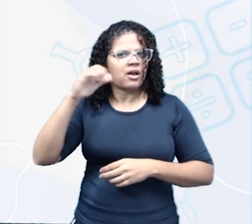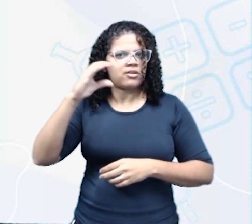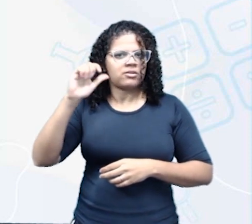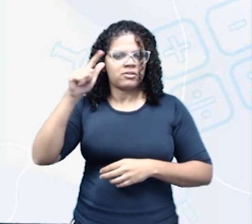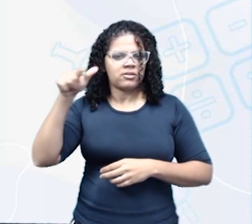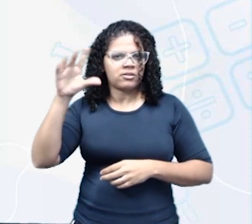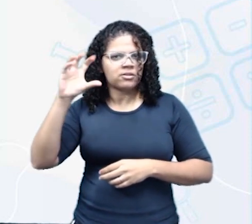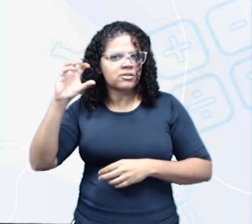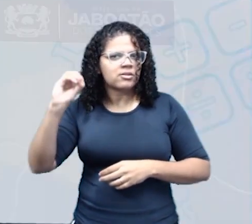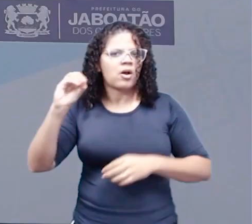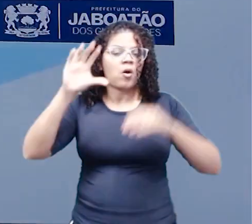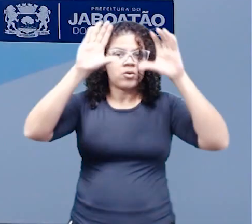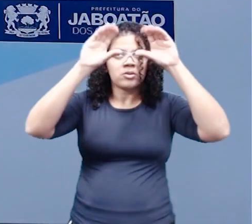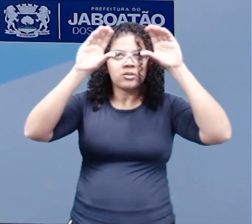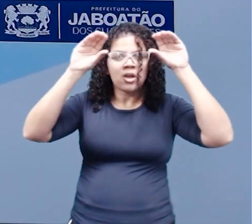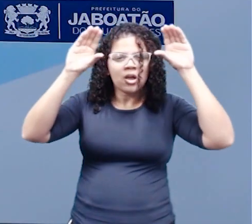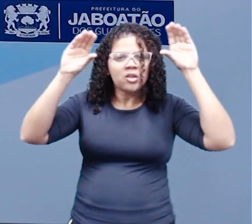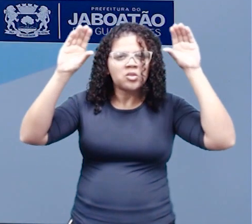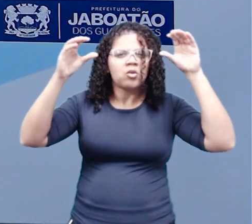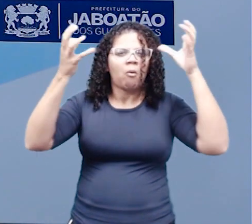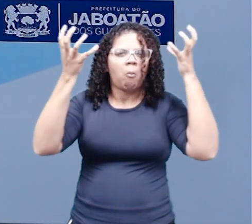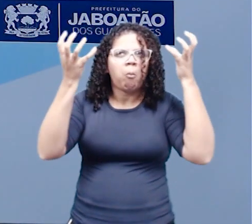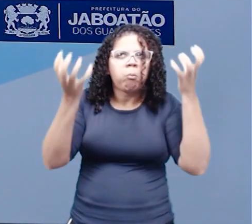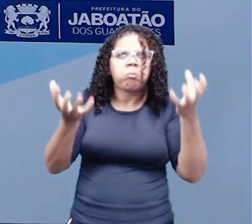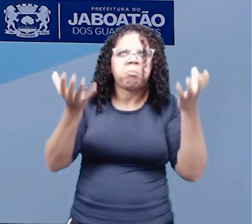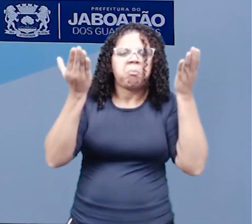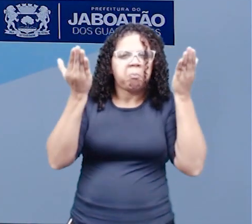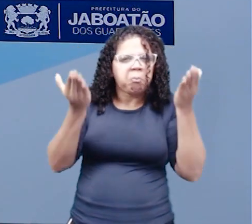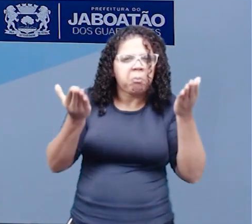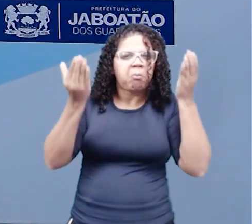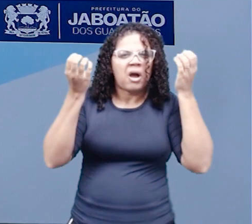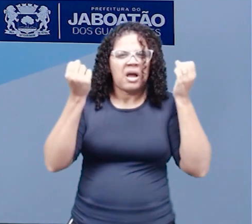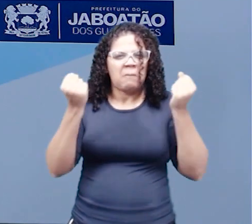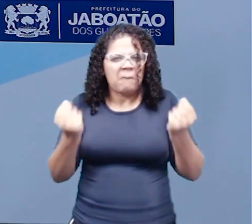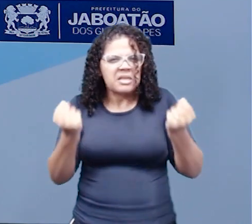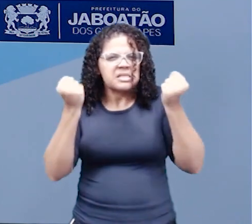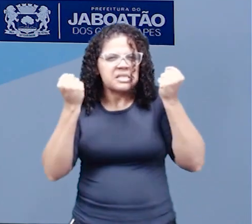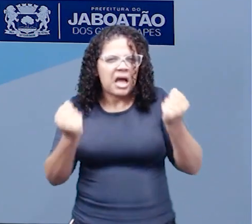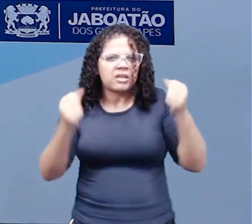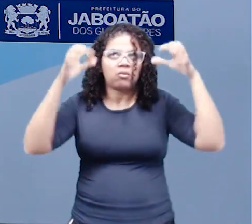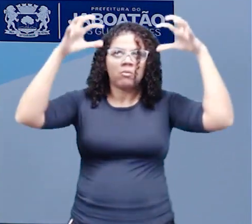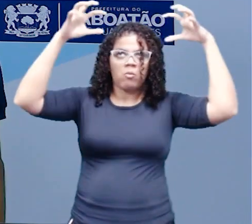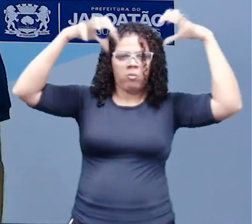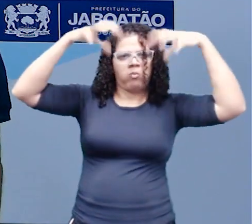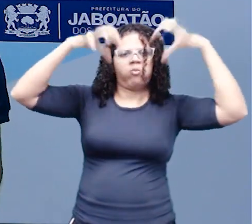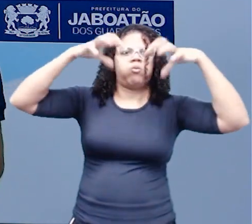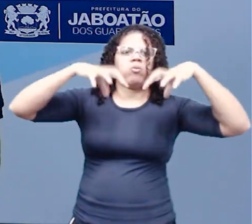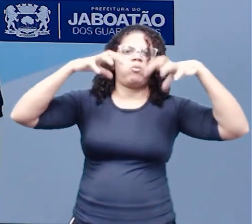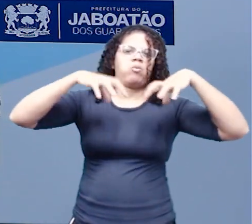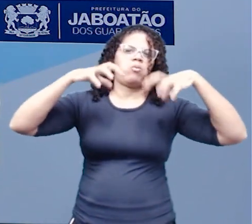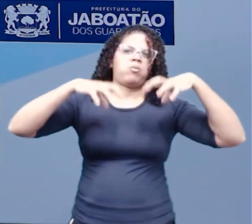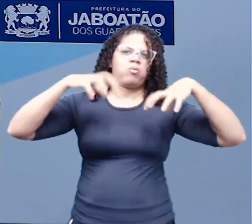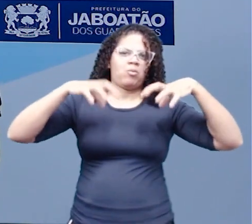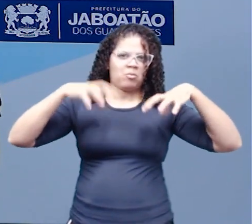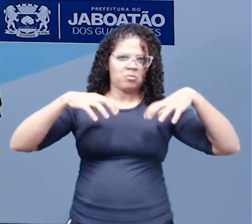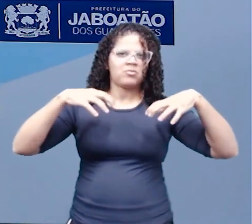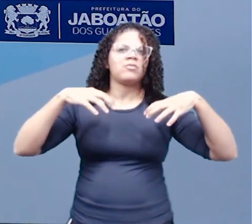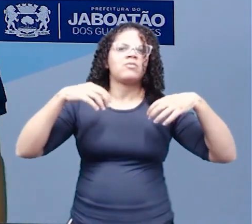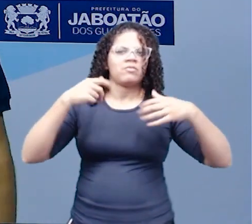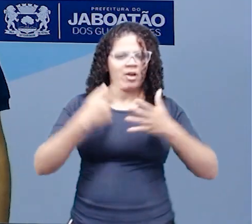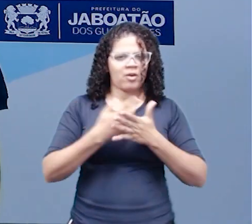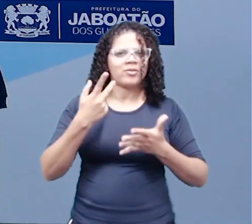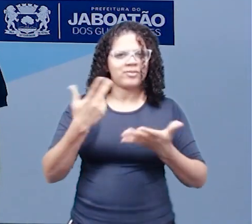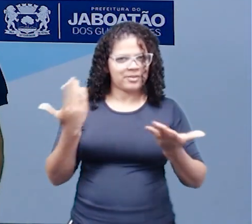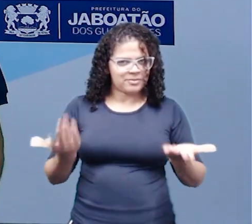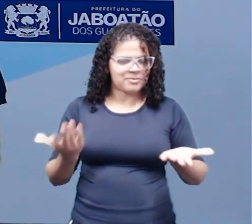vai, quando ela fica muito pesada, acontece a precipitação, que é quando a água que está na nuvem cai.